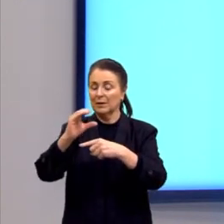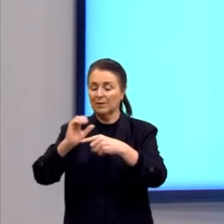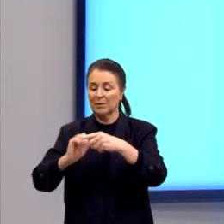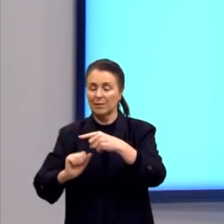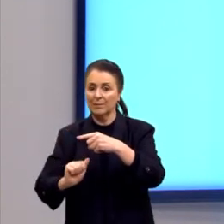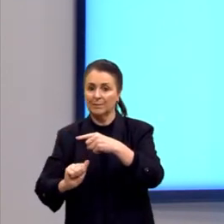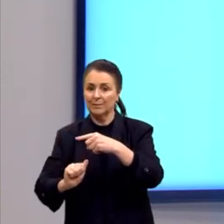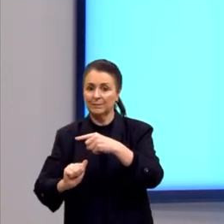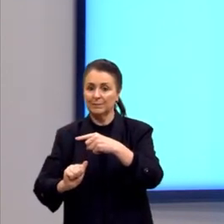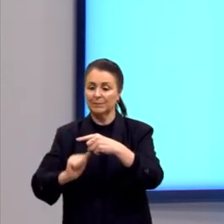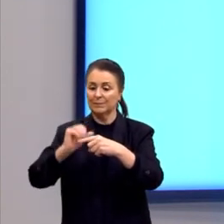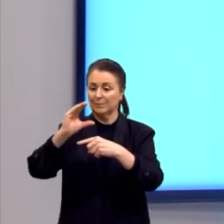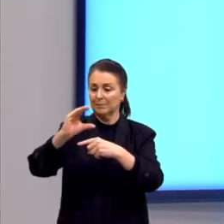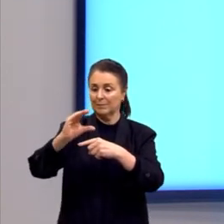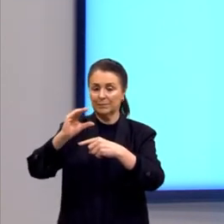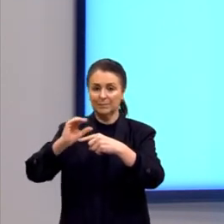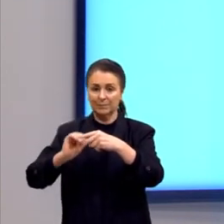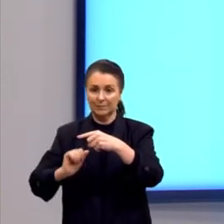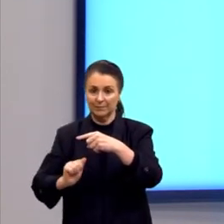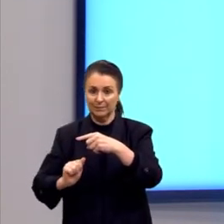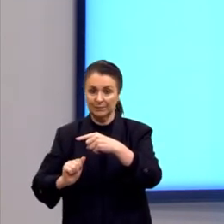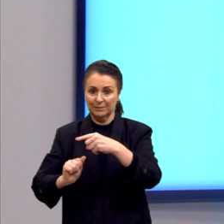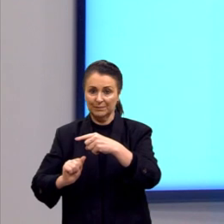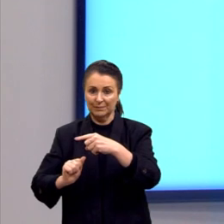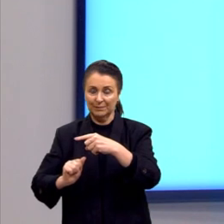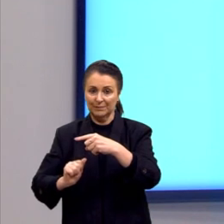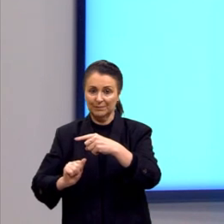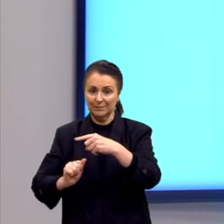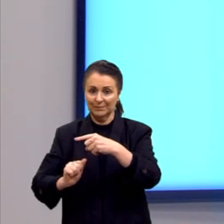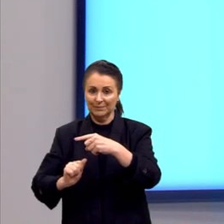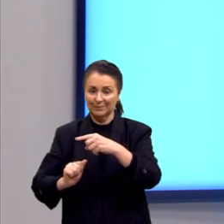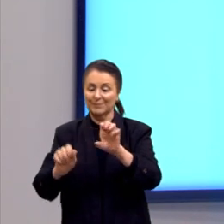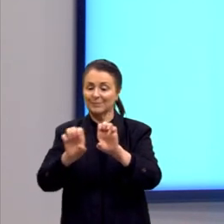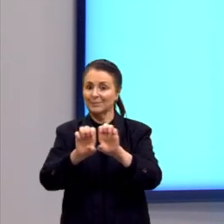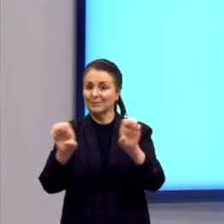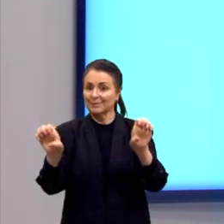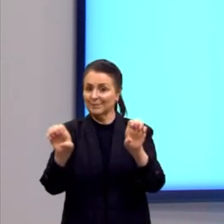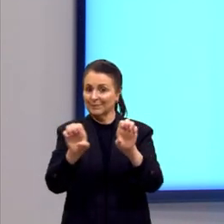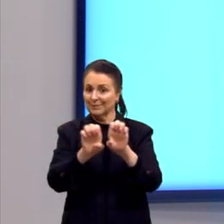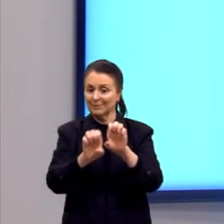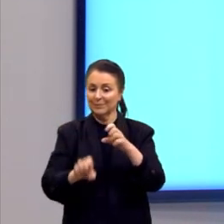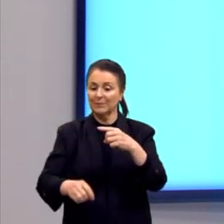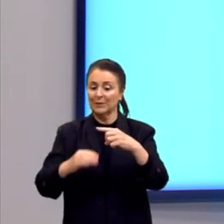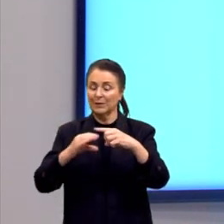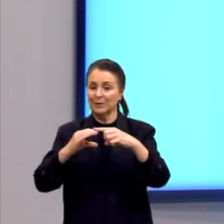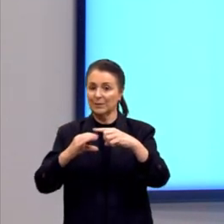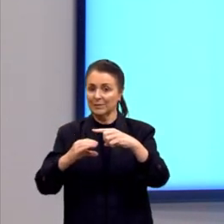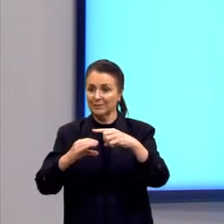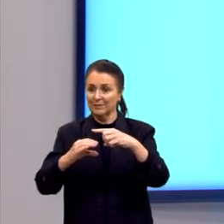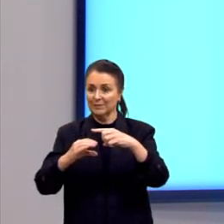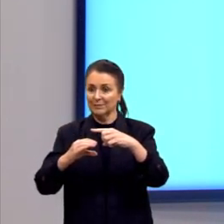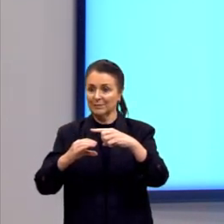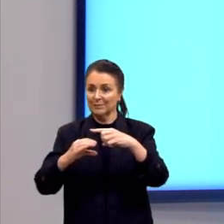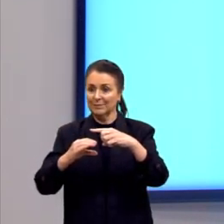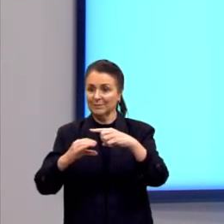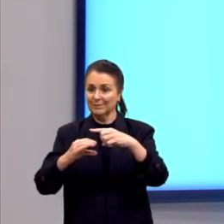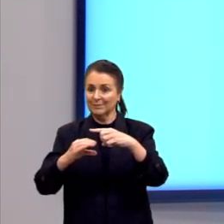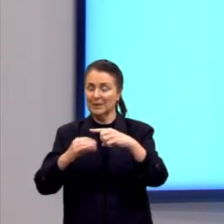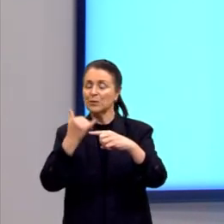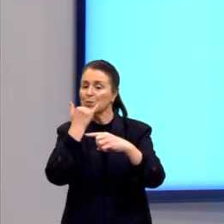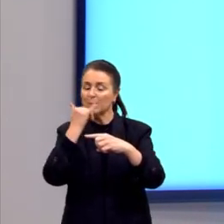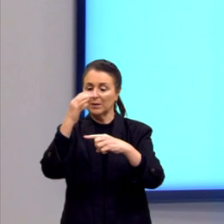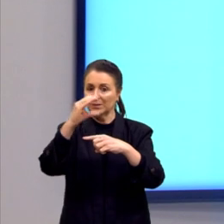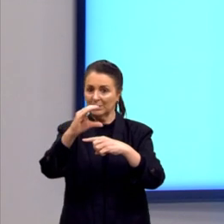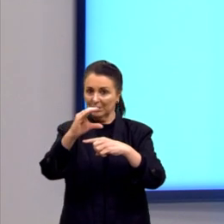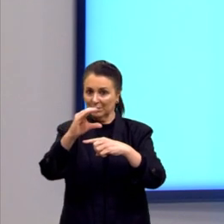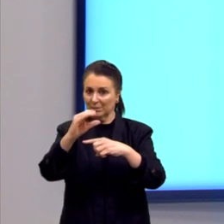sobre a o valor de ser dividido pelo valor de ar na nossa equação aqui os e o termo independente né que